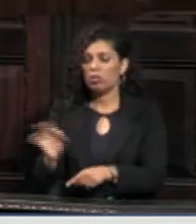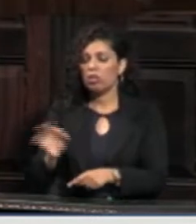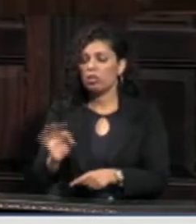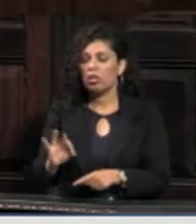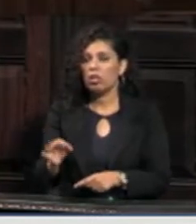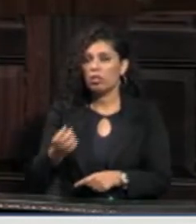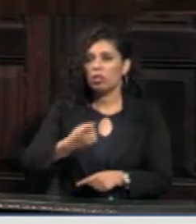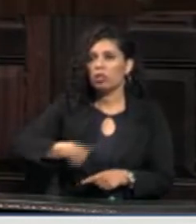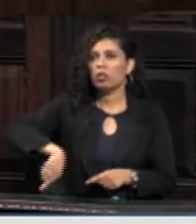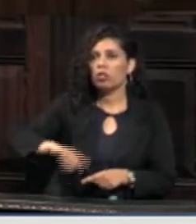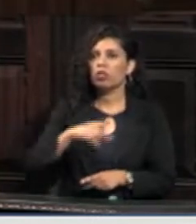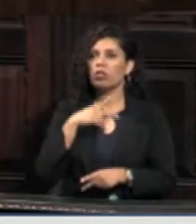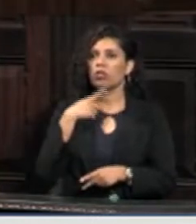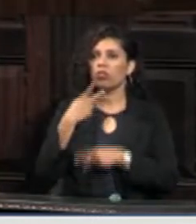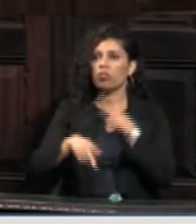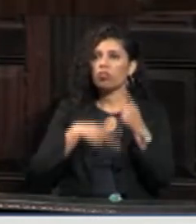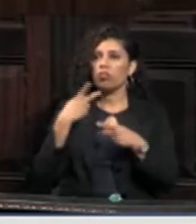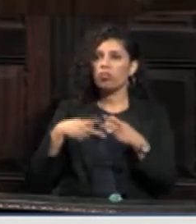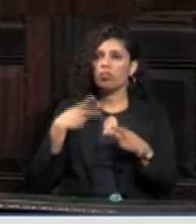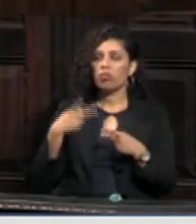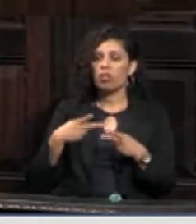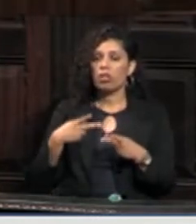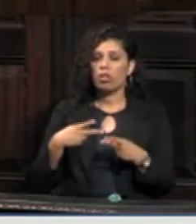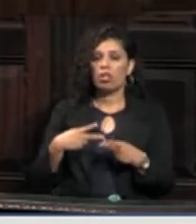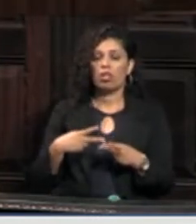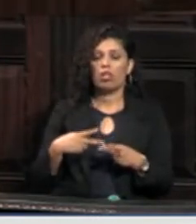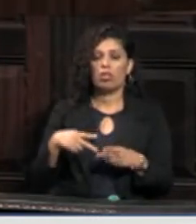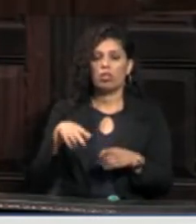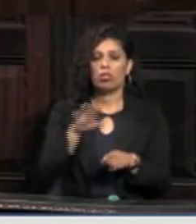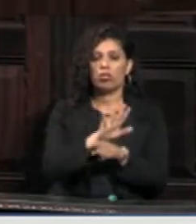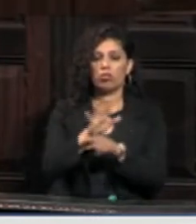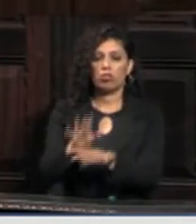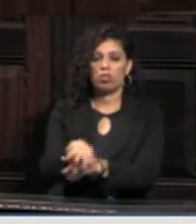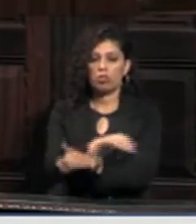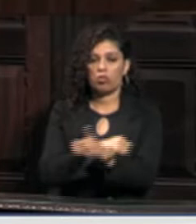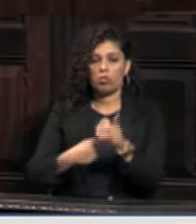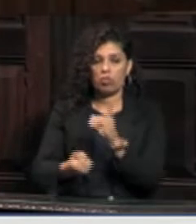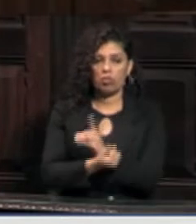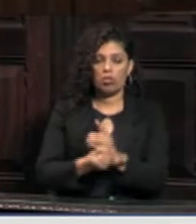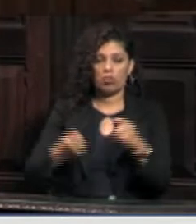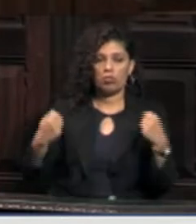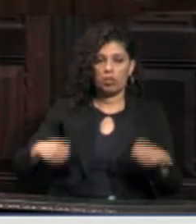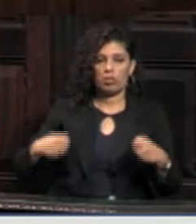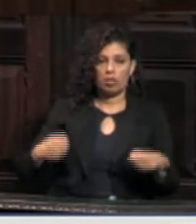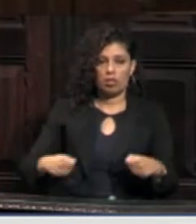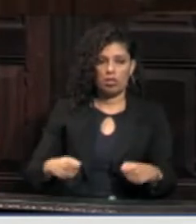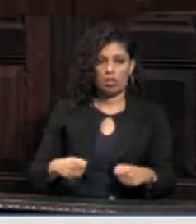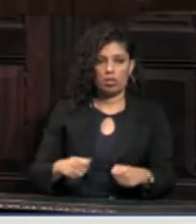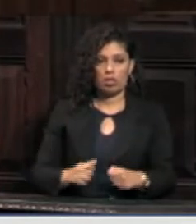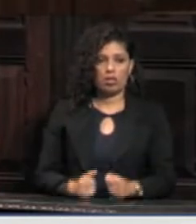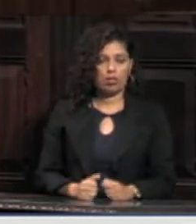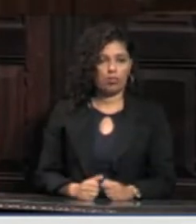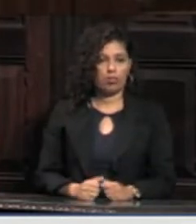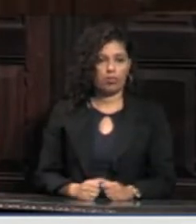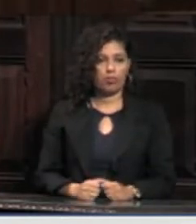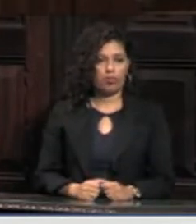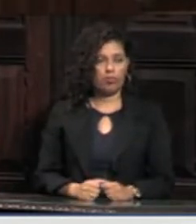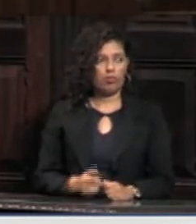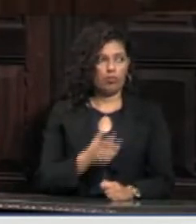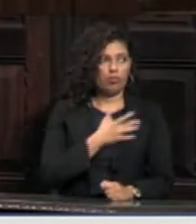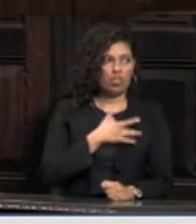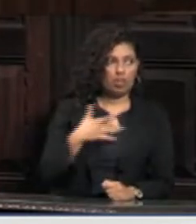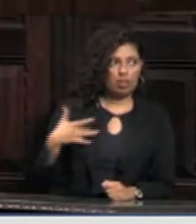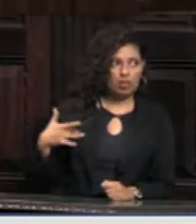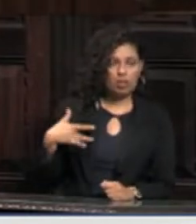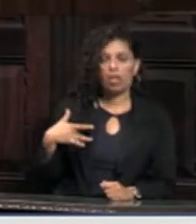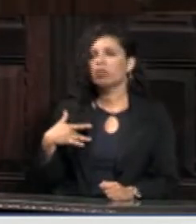lutar, como bem falou a enfermeira Rejane. A população precisa entender que ela tem o direito à saúde, isso é um